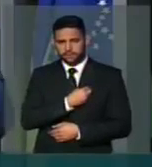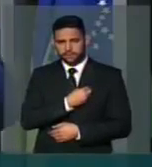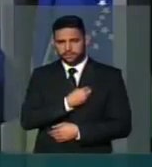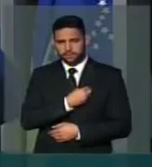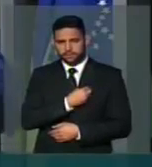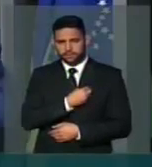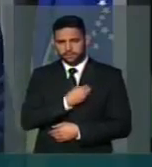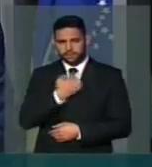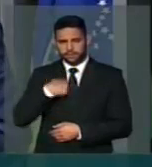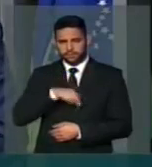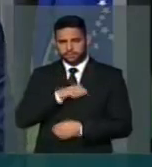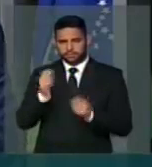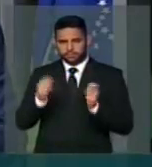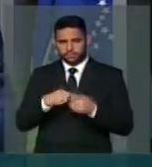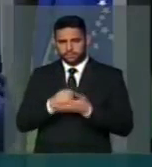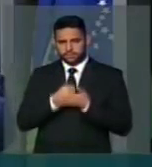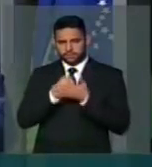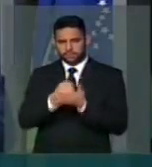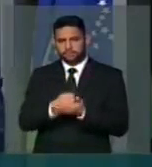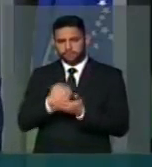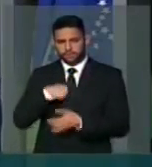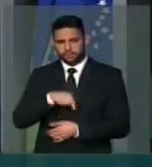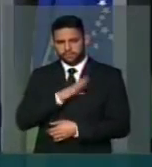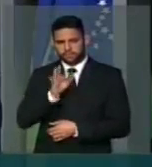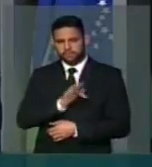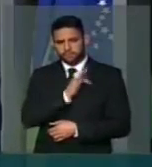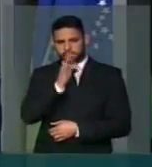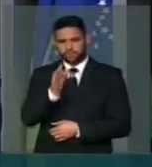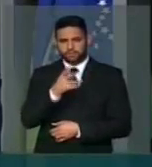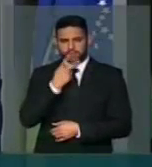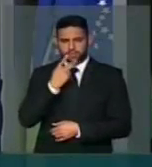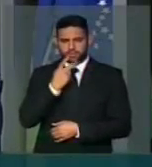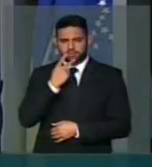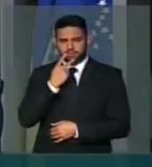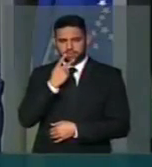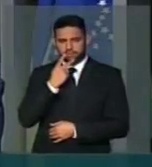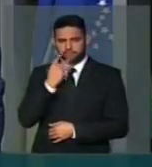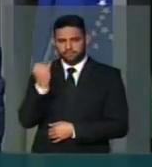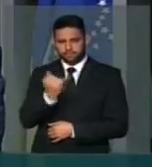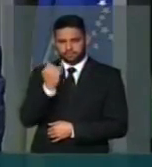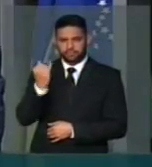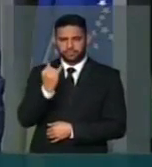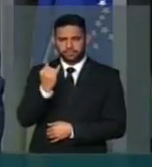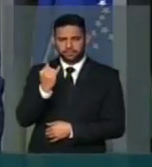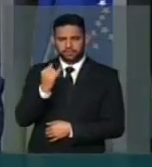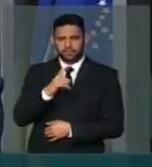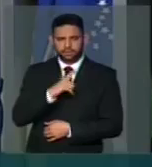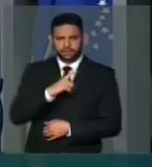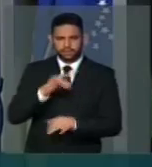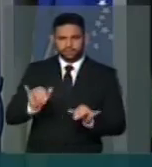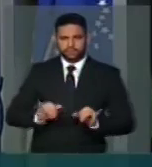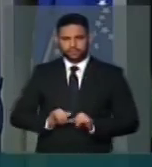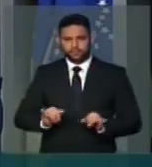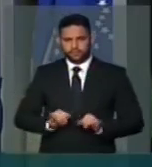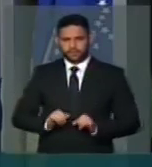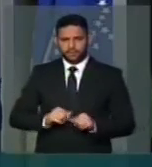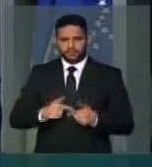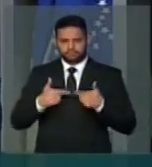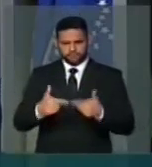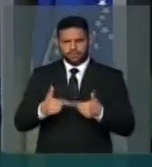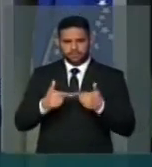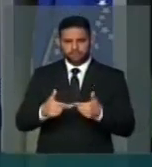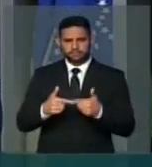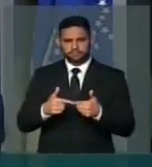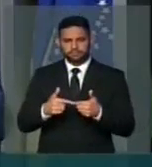coerência, a gente possa retribuir com o nosso futuro, dizendo a ele que valeu a pena ter sofrido, ter combatido,